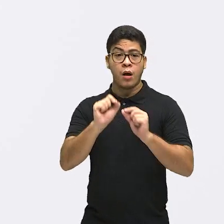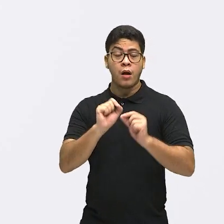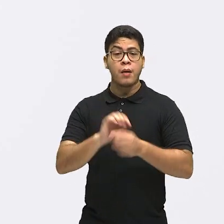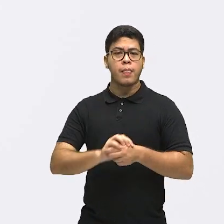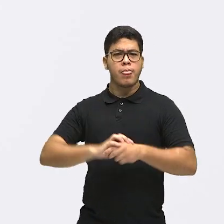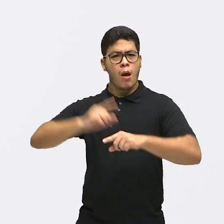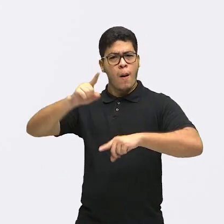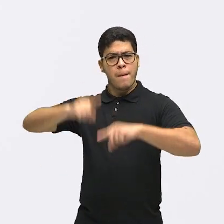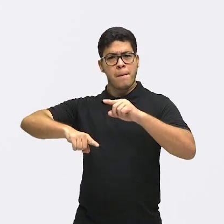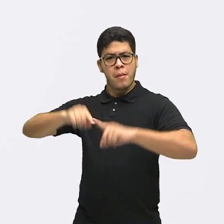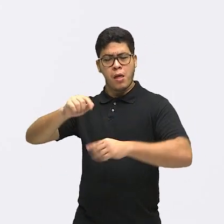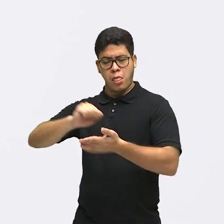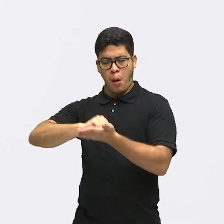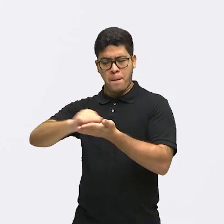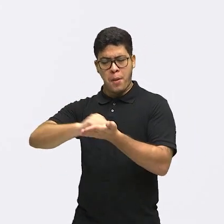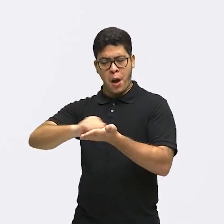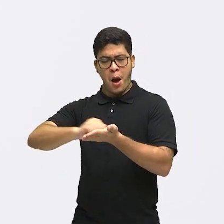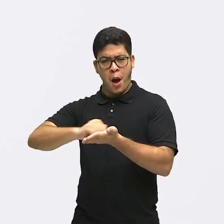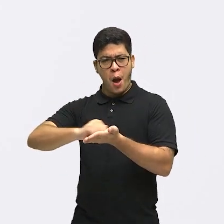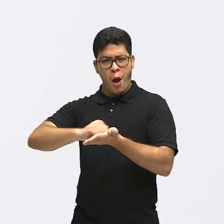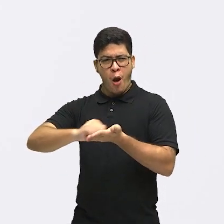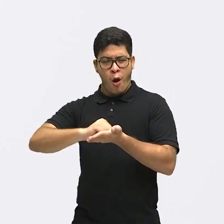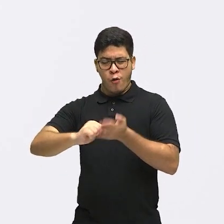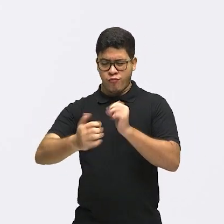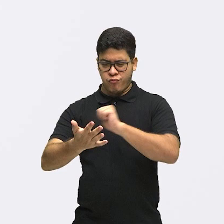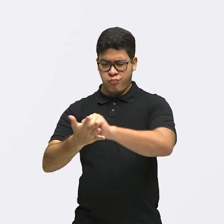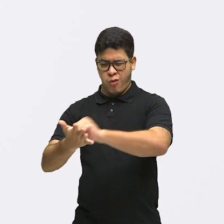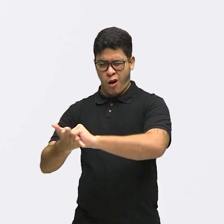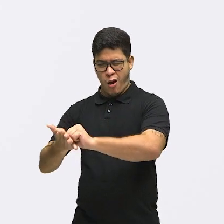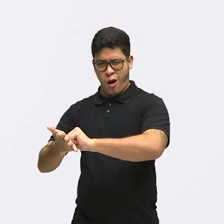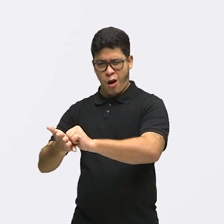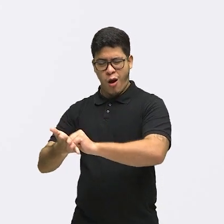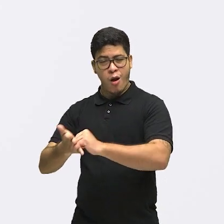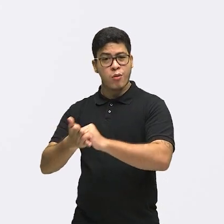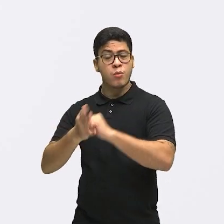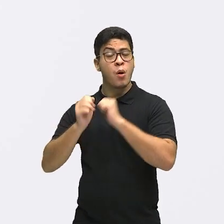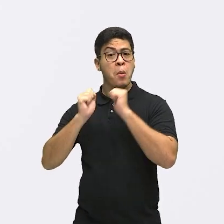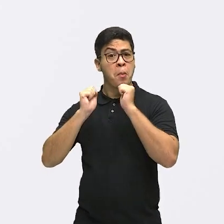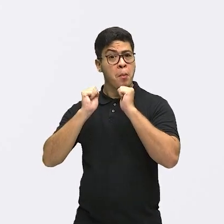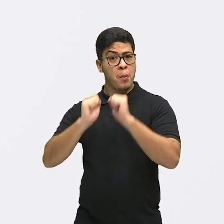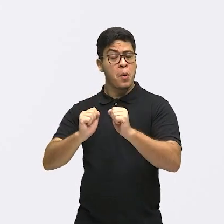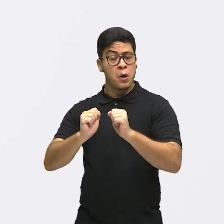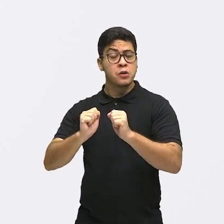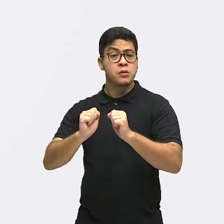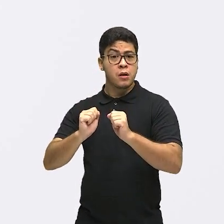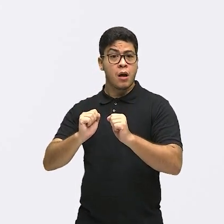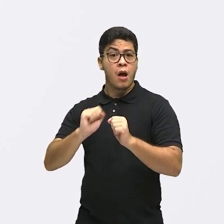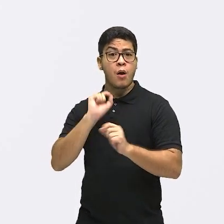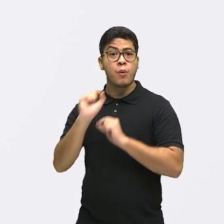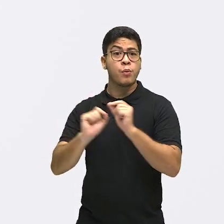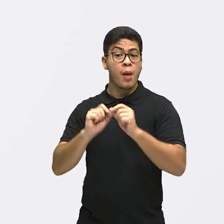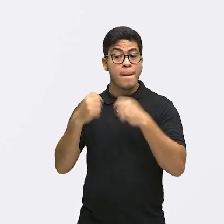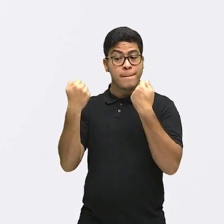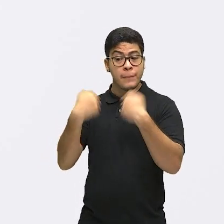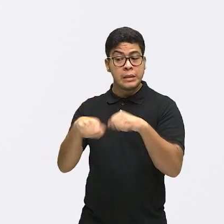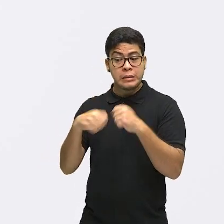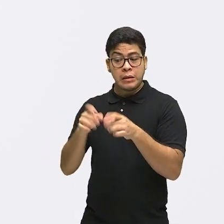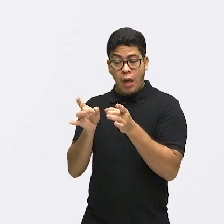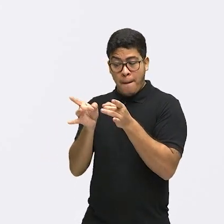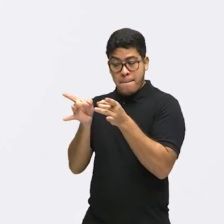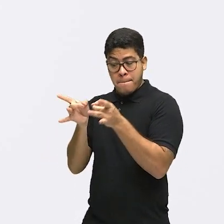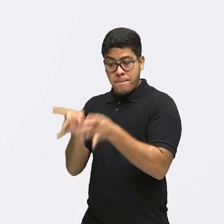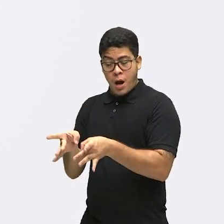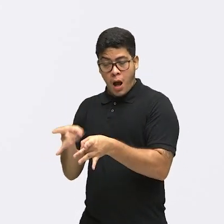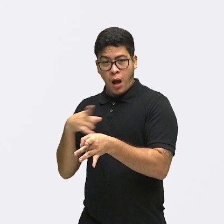para arear panelas e fazer limpeza pesada deve ser descartado no lixo comum, já que a lã